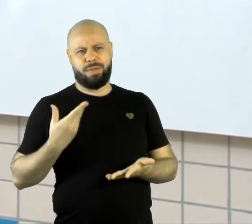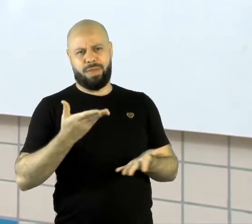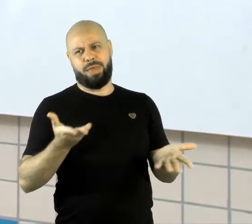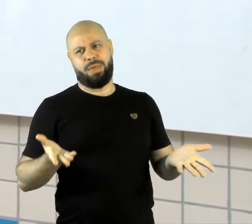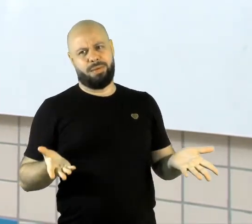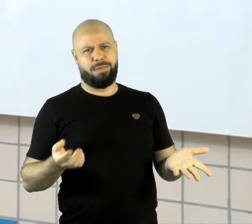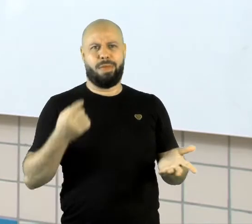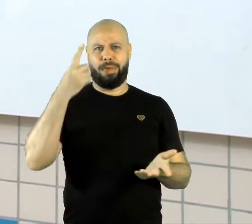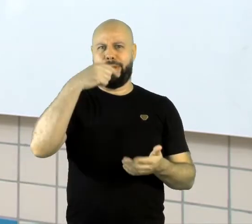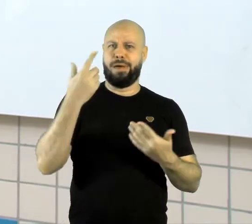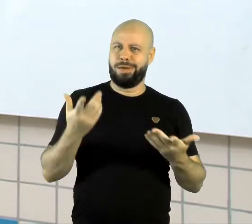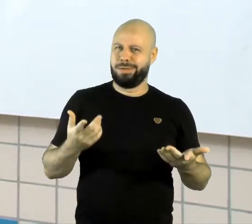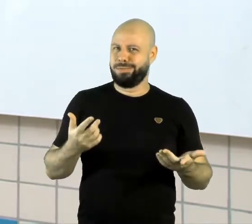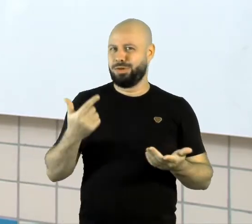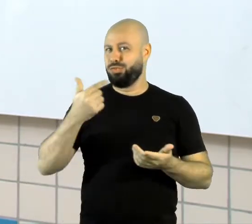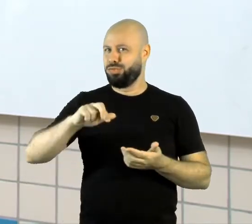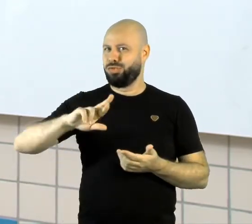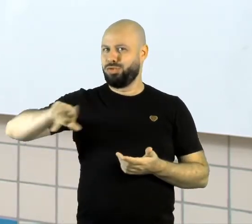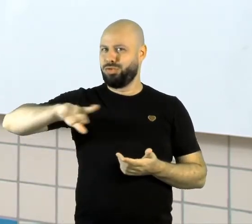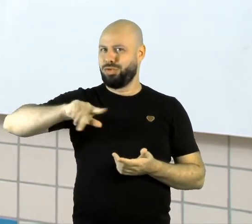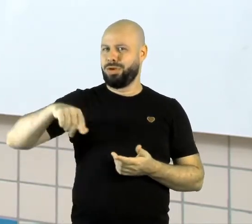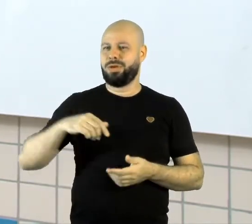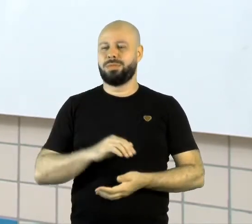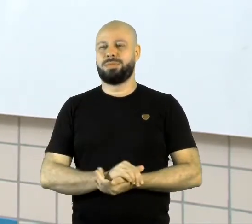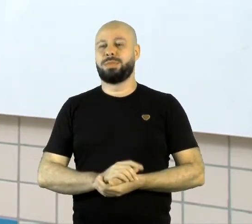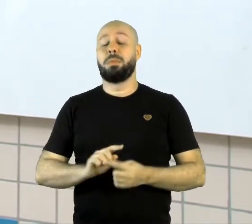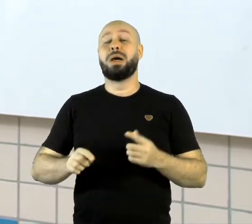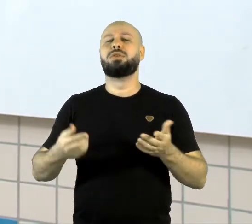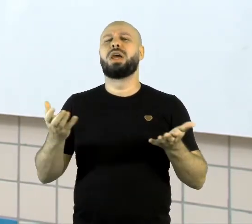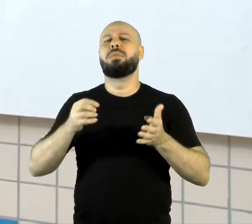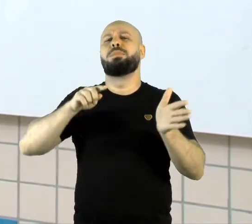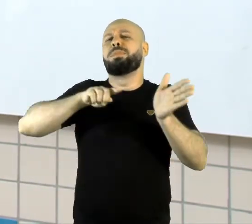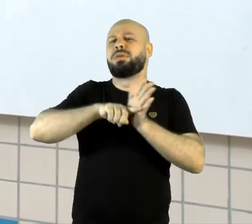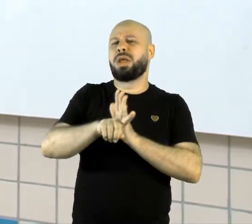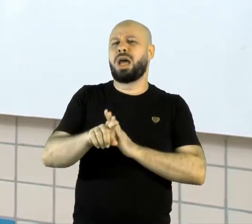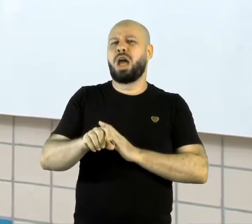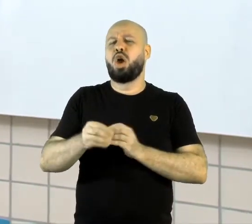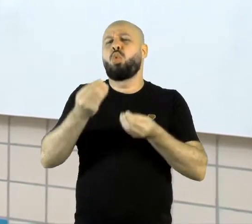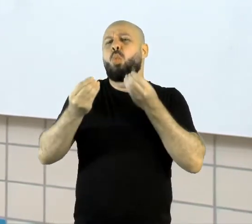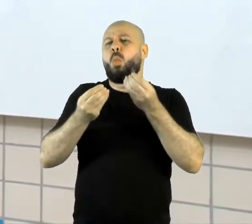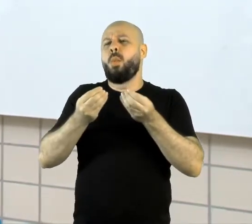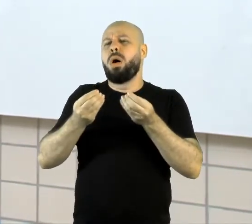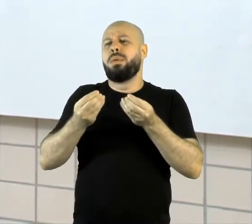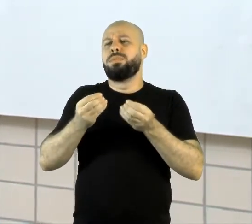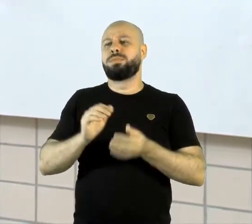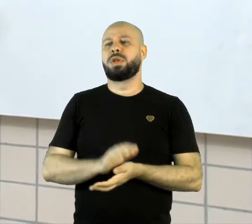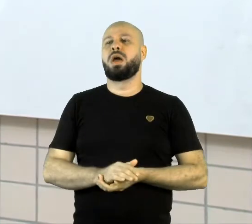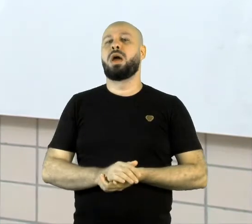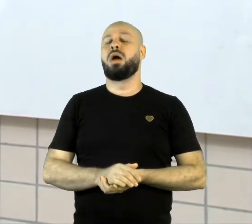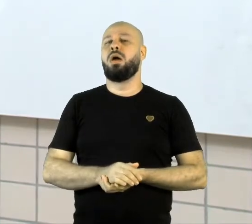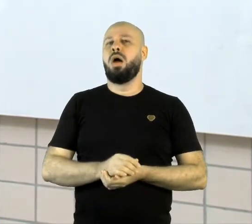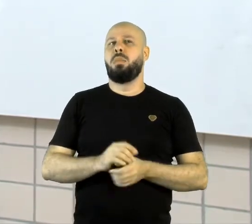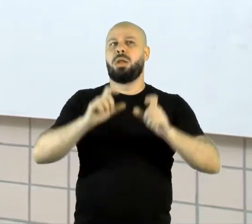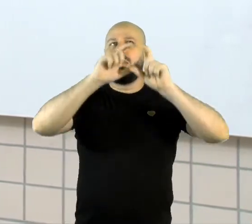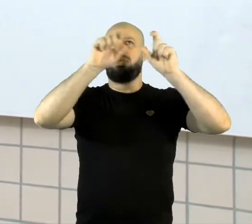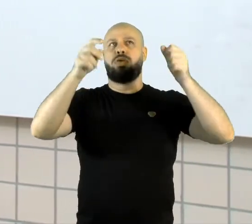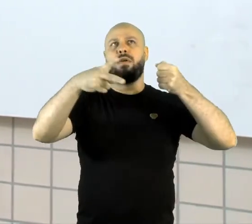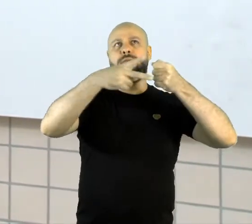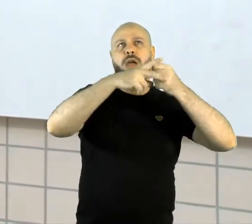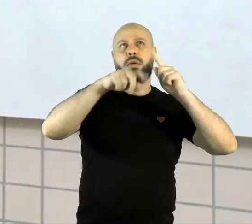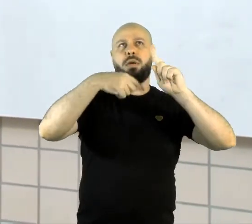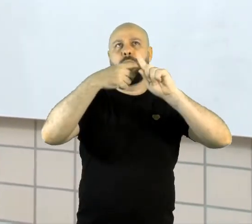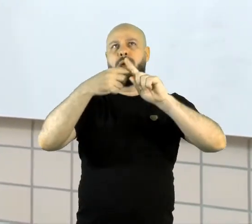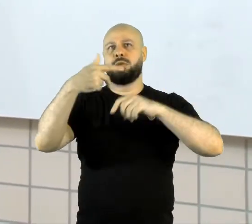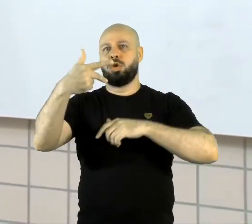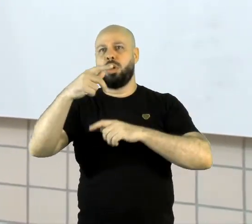né? Mas eu quero perguntar, certo? Como é que eu faria isso? Usando, tá? Ó, verbo mais pronome mais